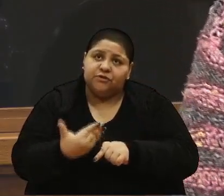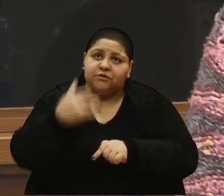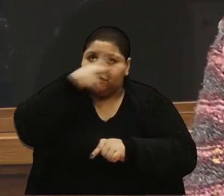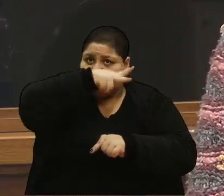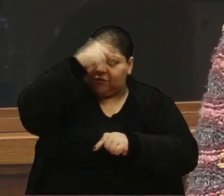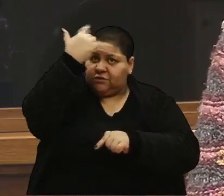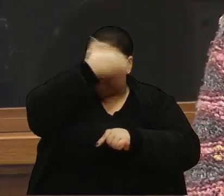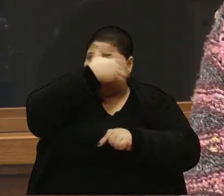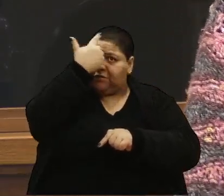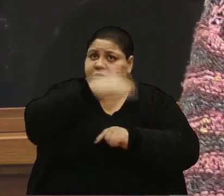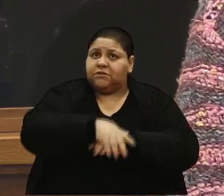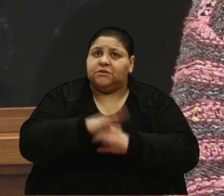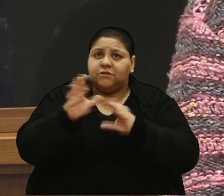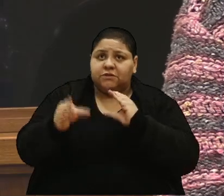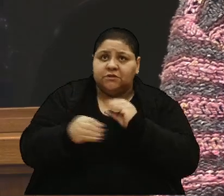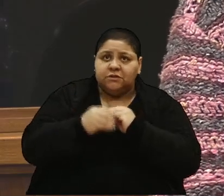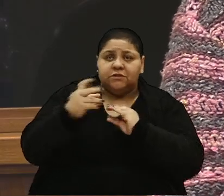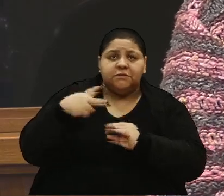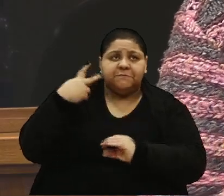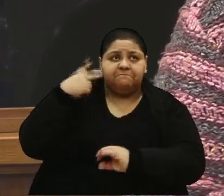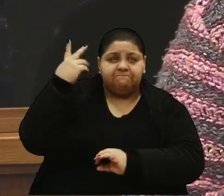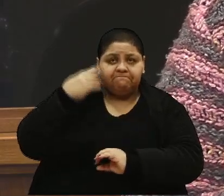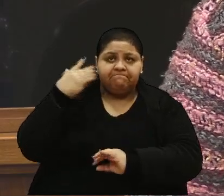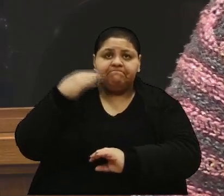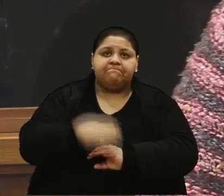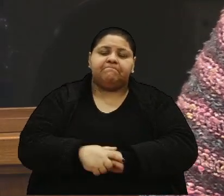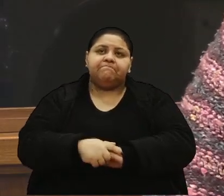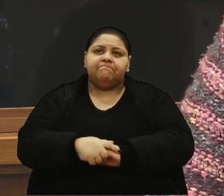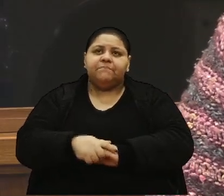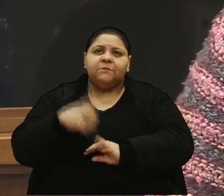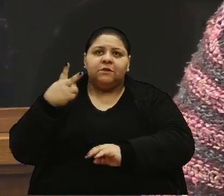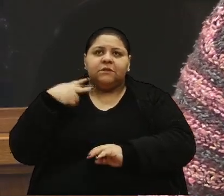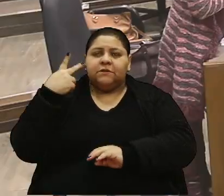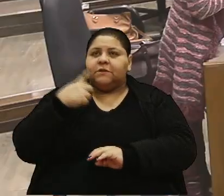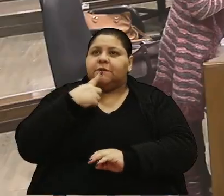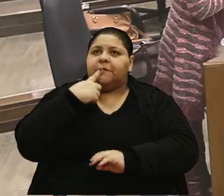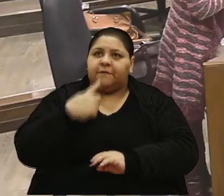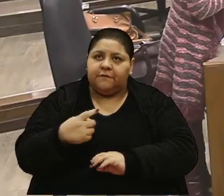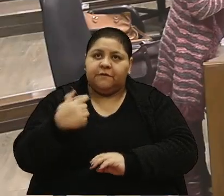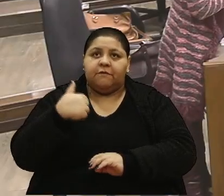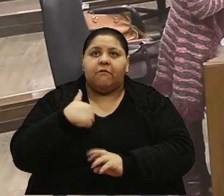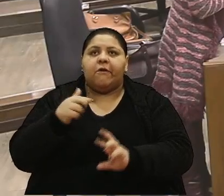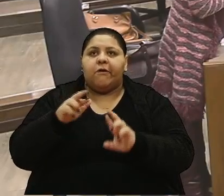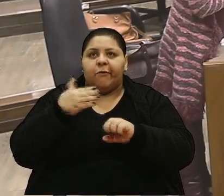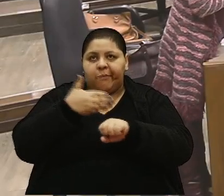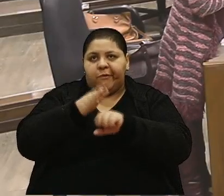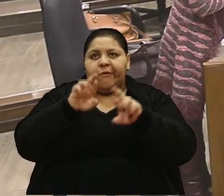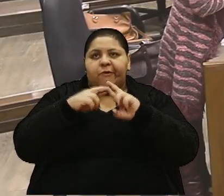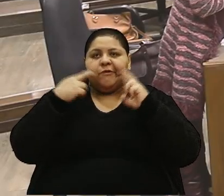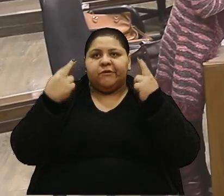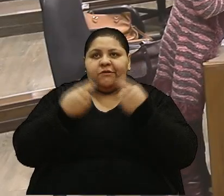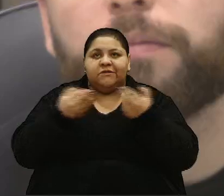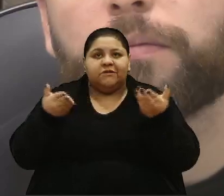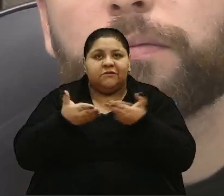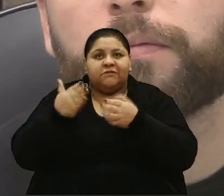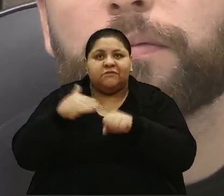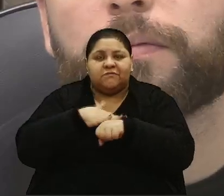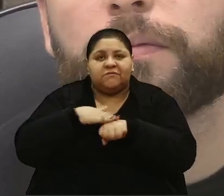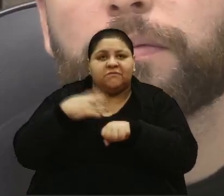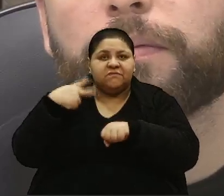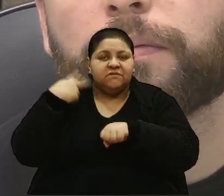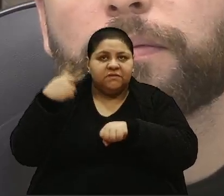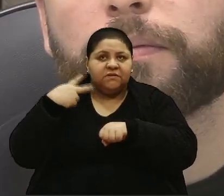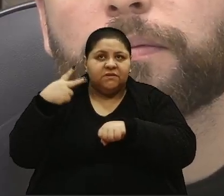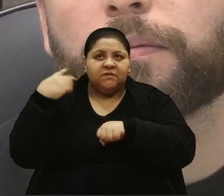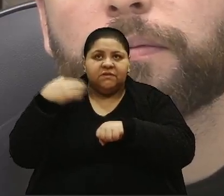prefeito aqui publicamente. Sua parte, vereadora Daiane. Vereadora Rose, eu estava, né, na reunião e eu já tinha conversado com a vereadora